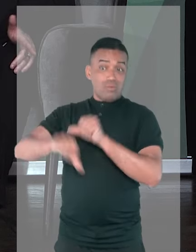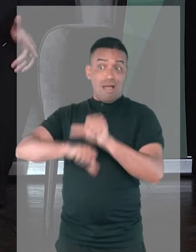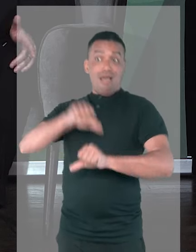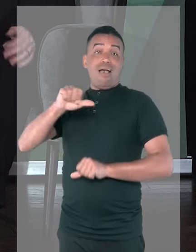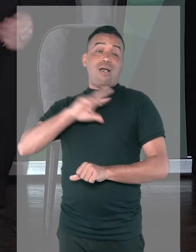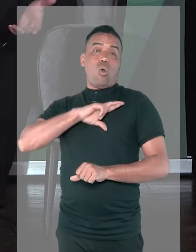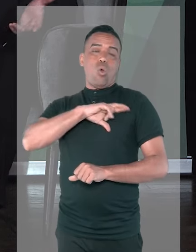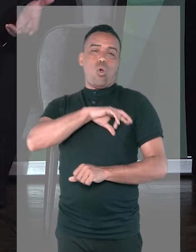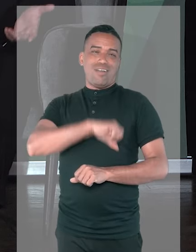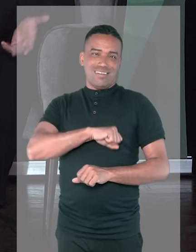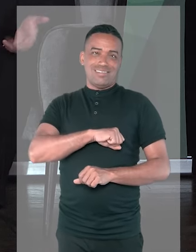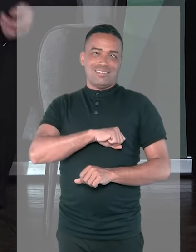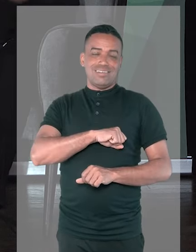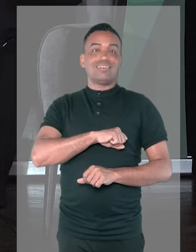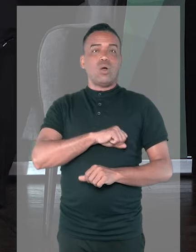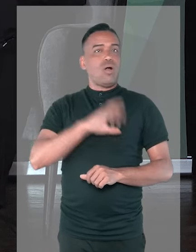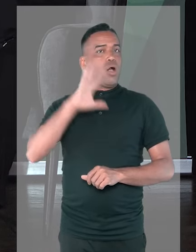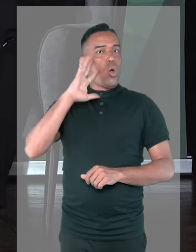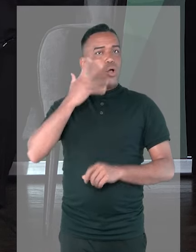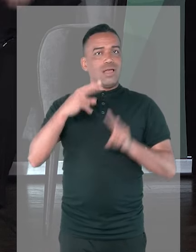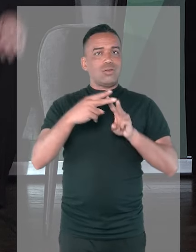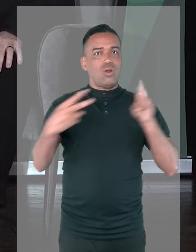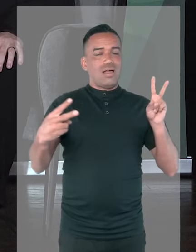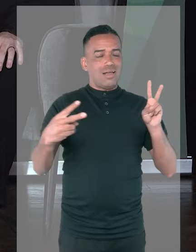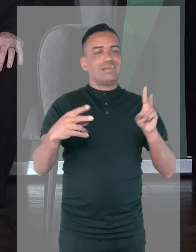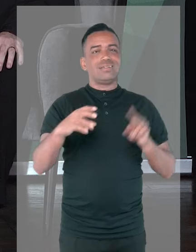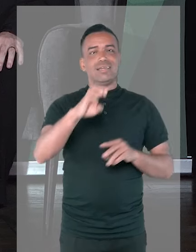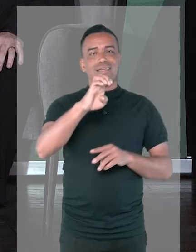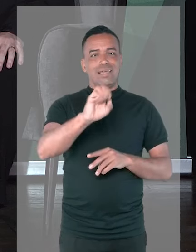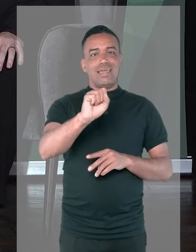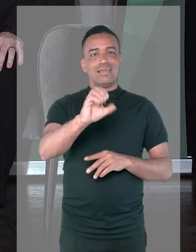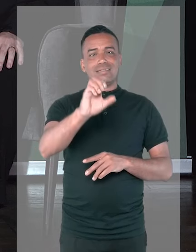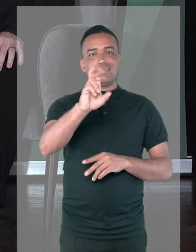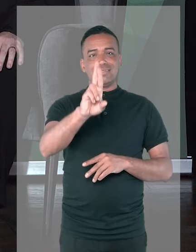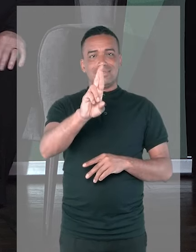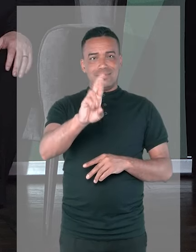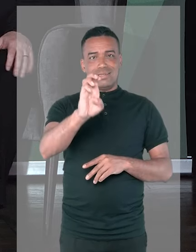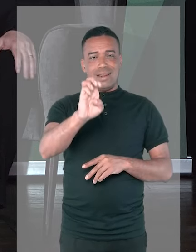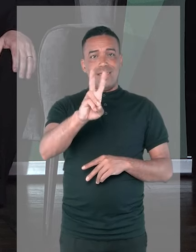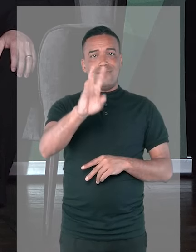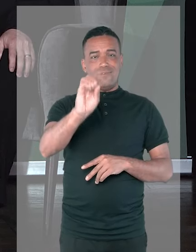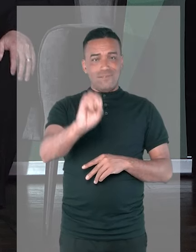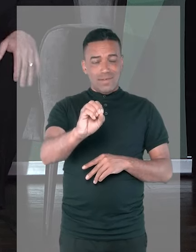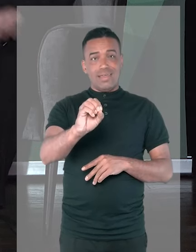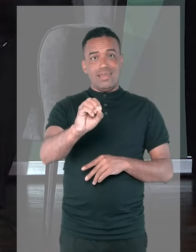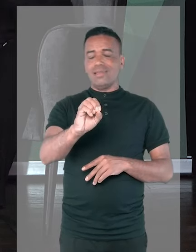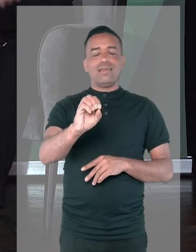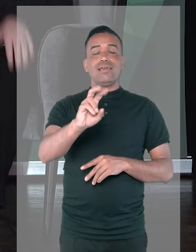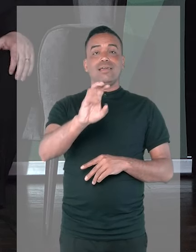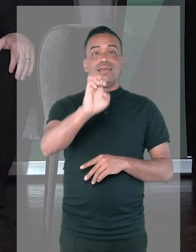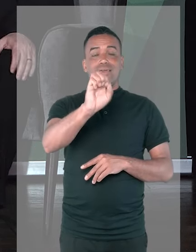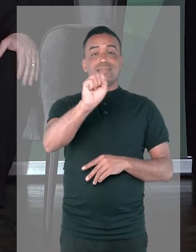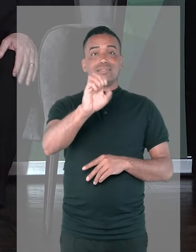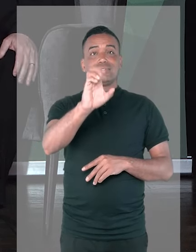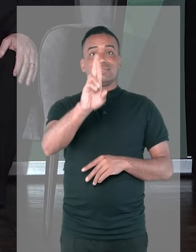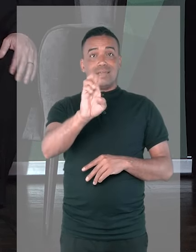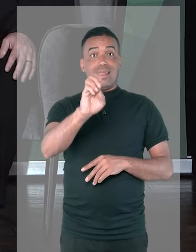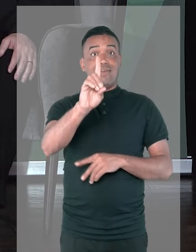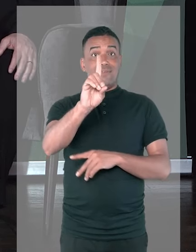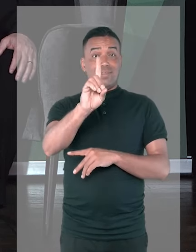na Escrevedeira, de forma online. Escrevedeira é uma escola de São Paulo, que pertence a Noemi Jaffe, ao João Bandeira e outras